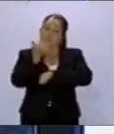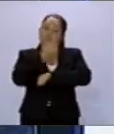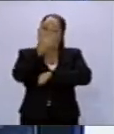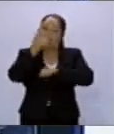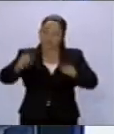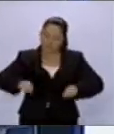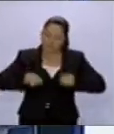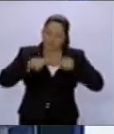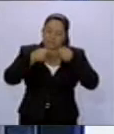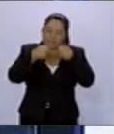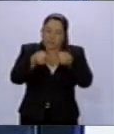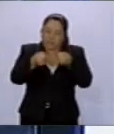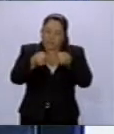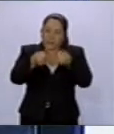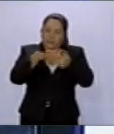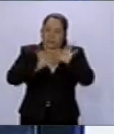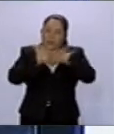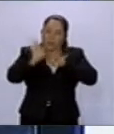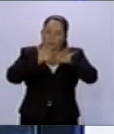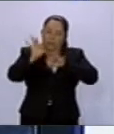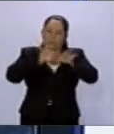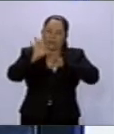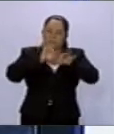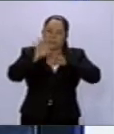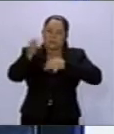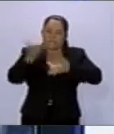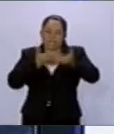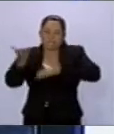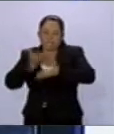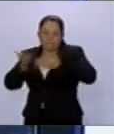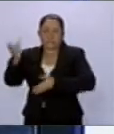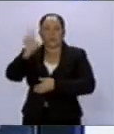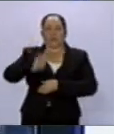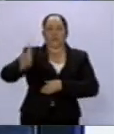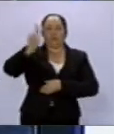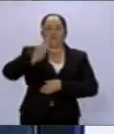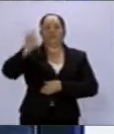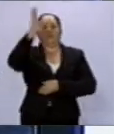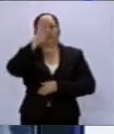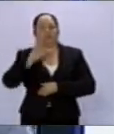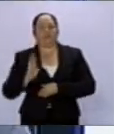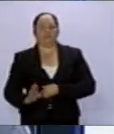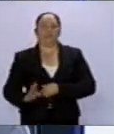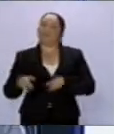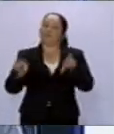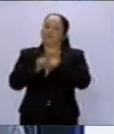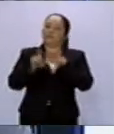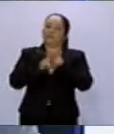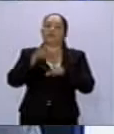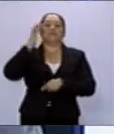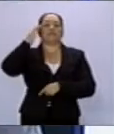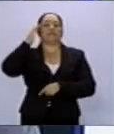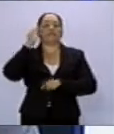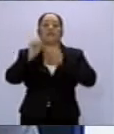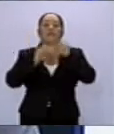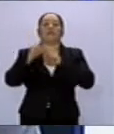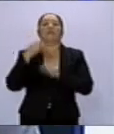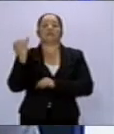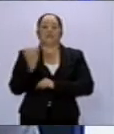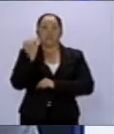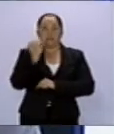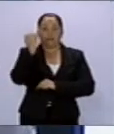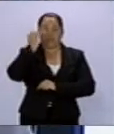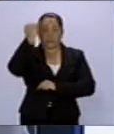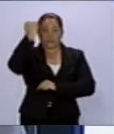estruturais o campo de prática articular com aparelho formador com as universidades brasileiras e também compreender a importância de